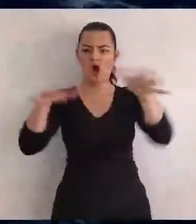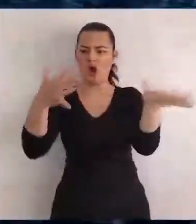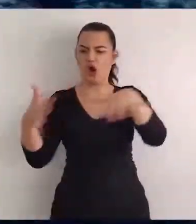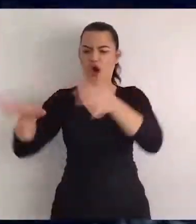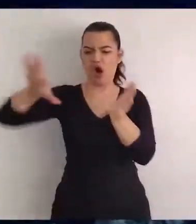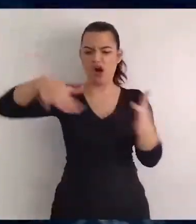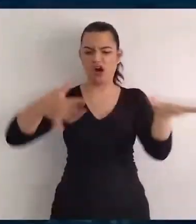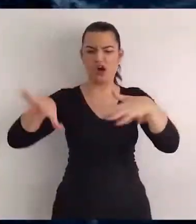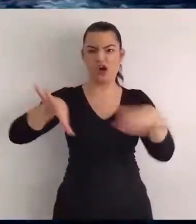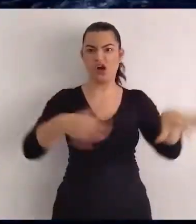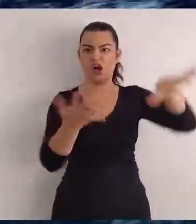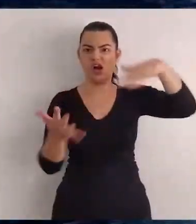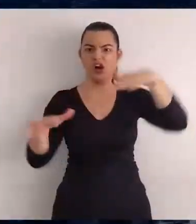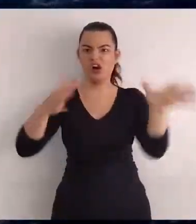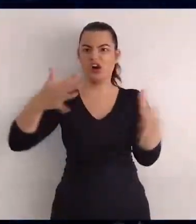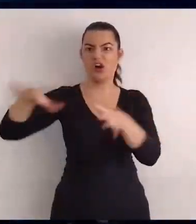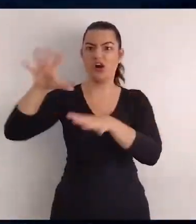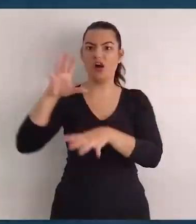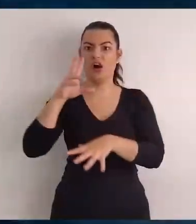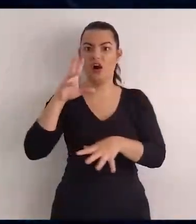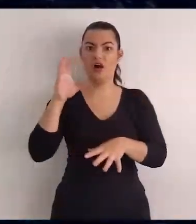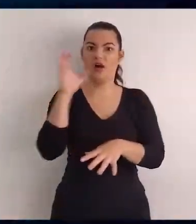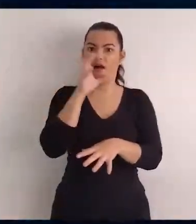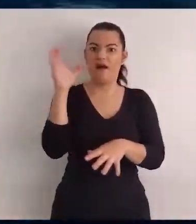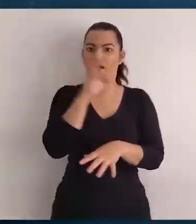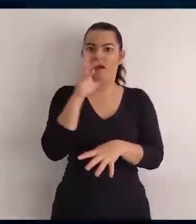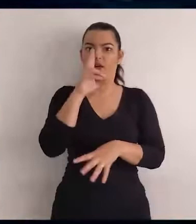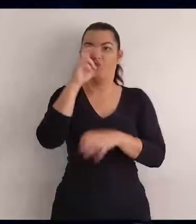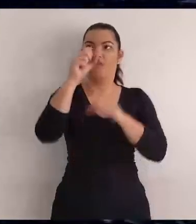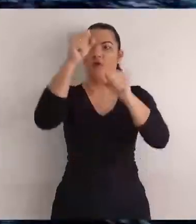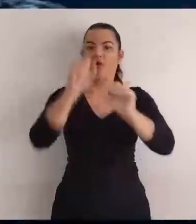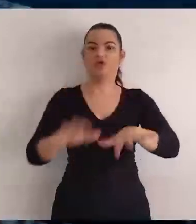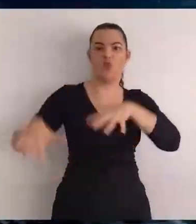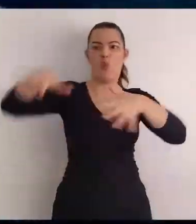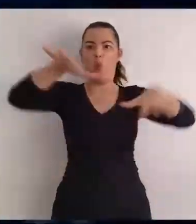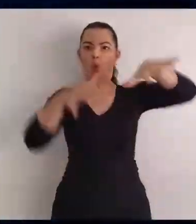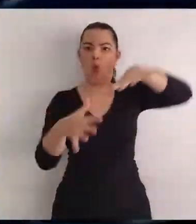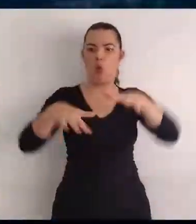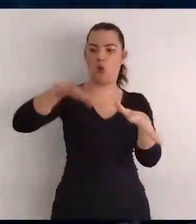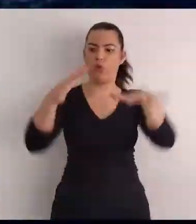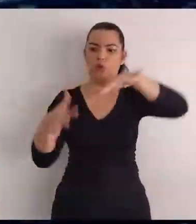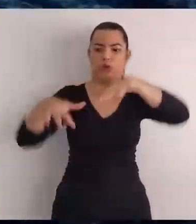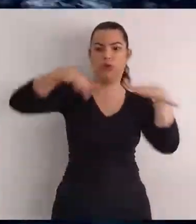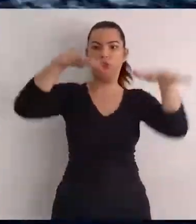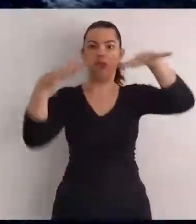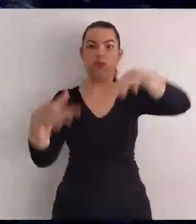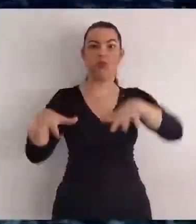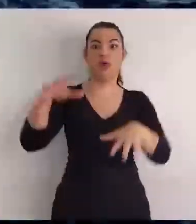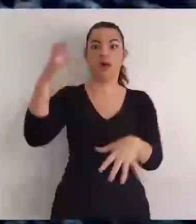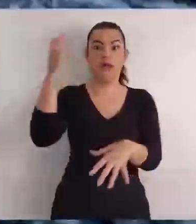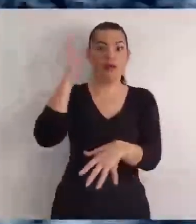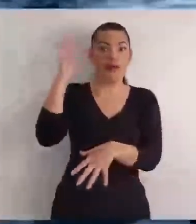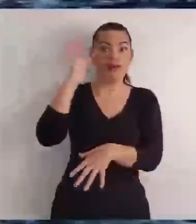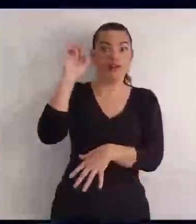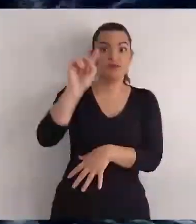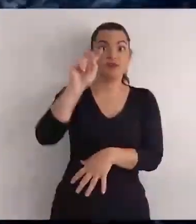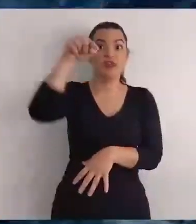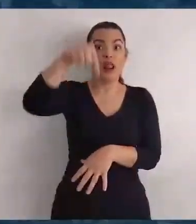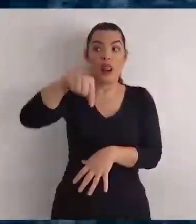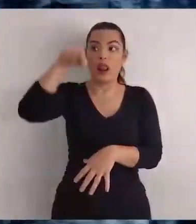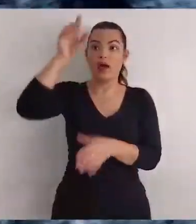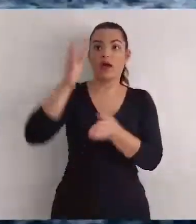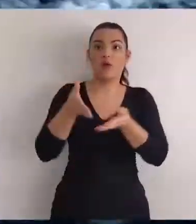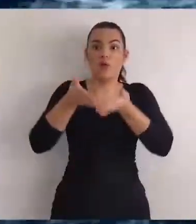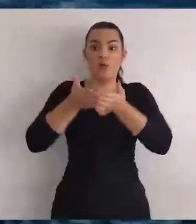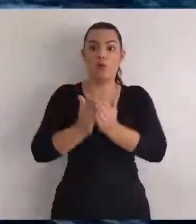O que você está sentindo? Se você estivesse em alto mar e o mar estivesse dessa forma,